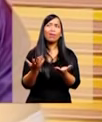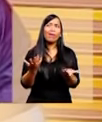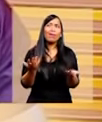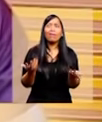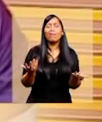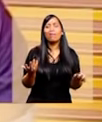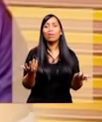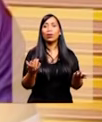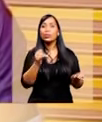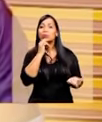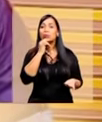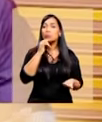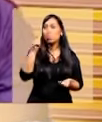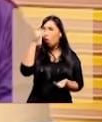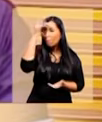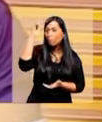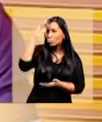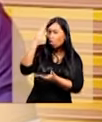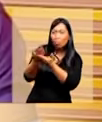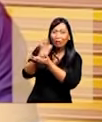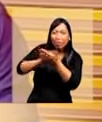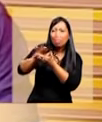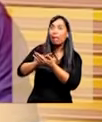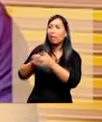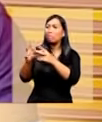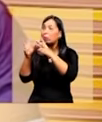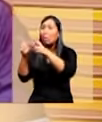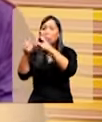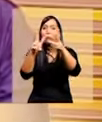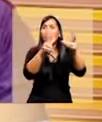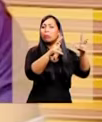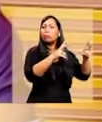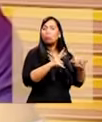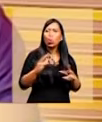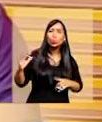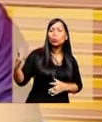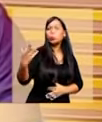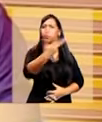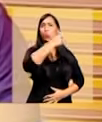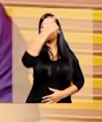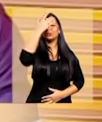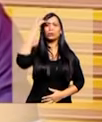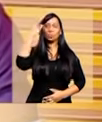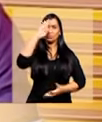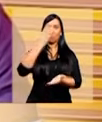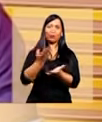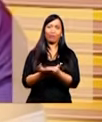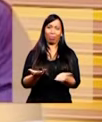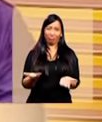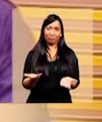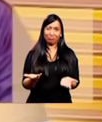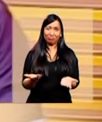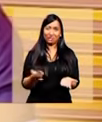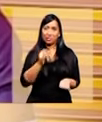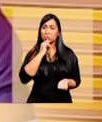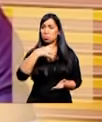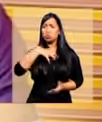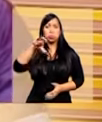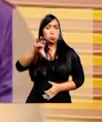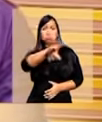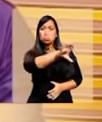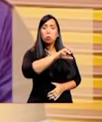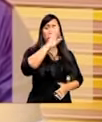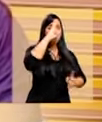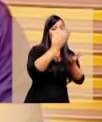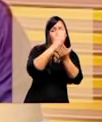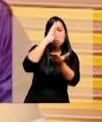como, sei lá, o ateu crê, eu creio como o deísta crê, eu creio como o panteísta crê, eu creio